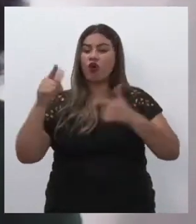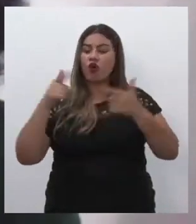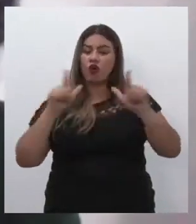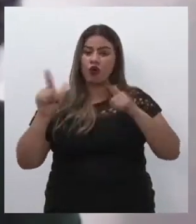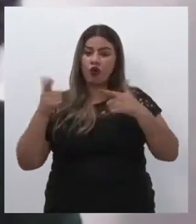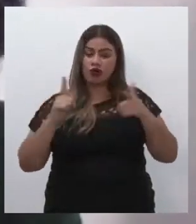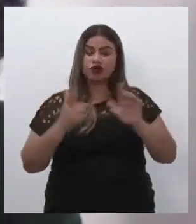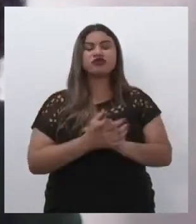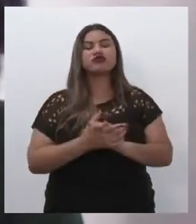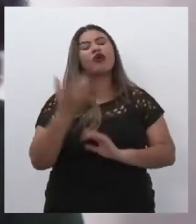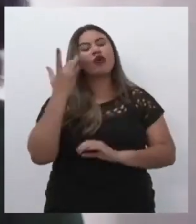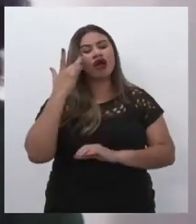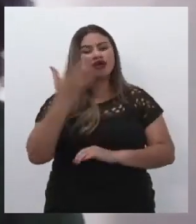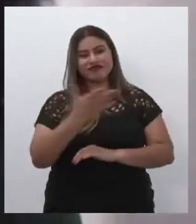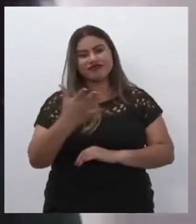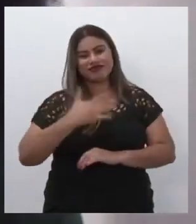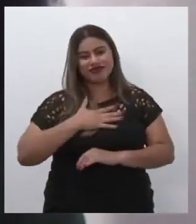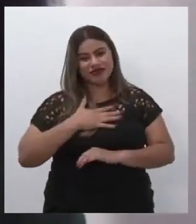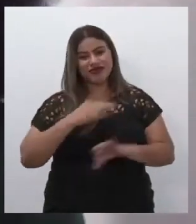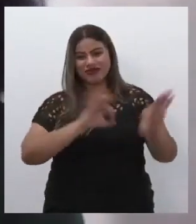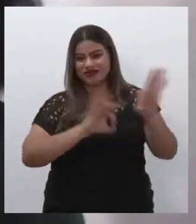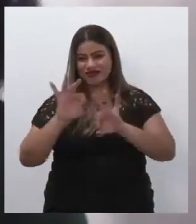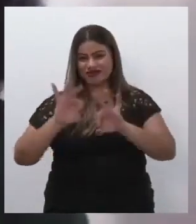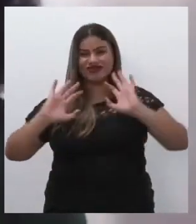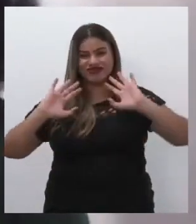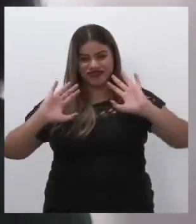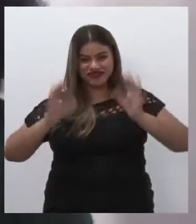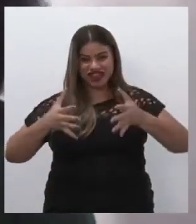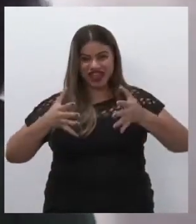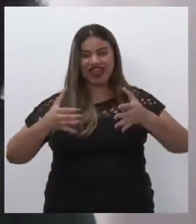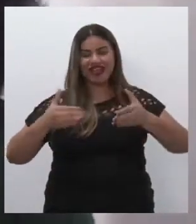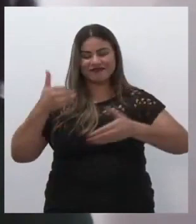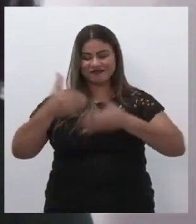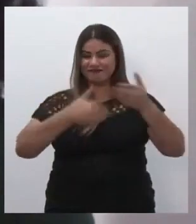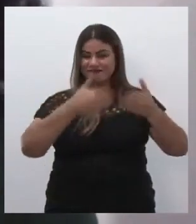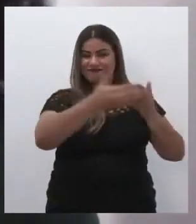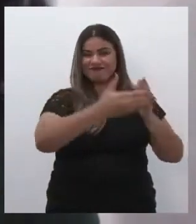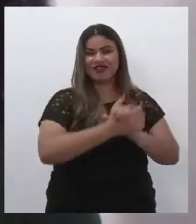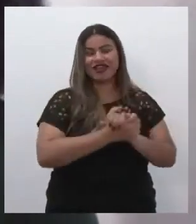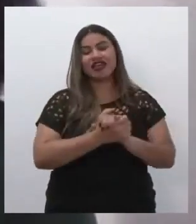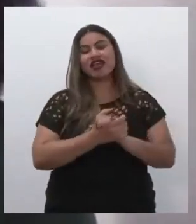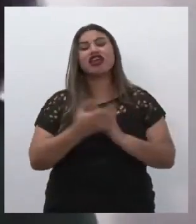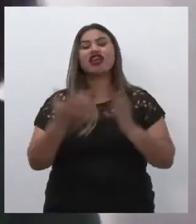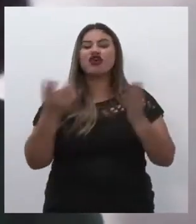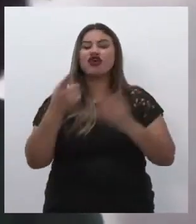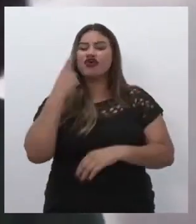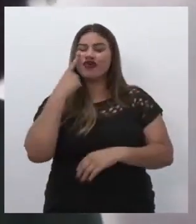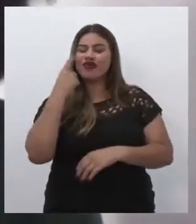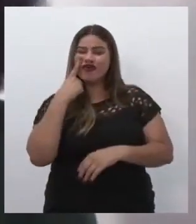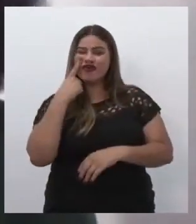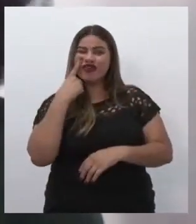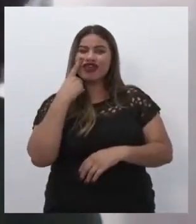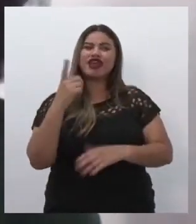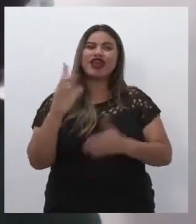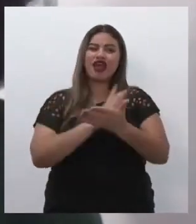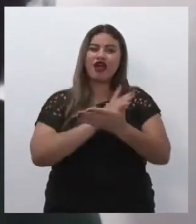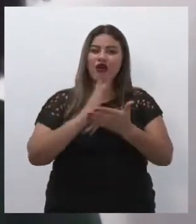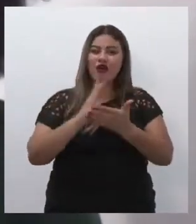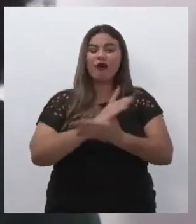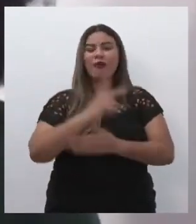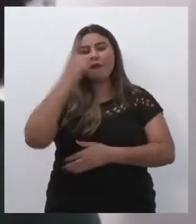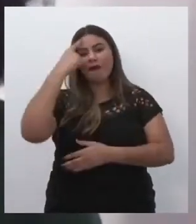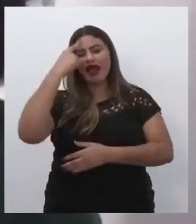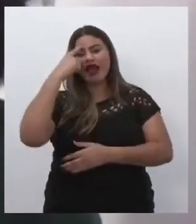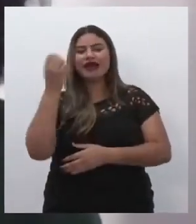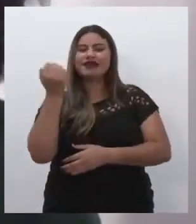acho que vocês vão gostar. Já está preparado, está caminhando aí. E pelo que eu vi hoje, tem a gente já pensando em ciências, então